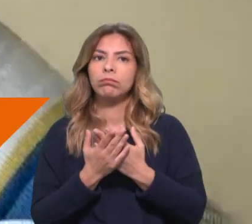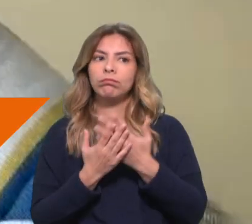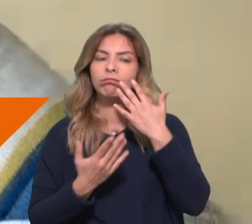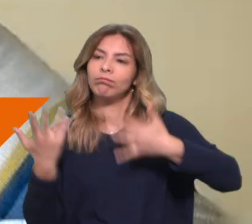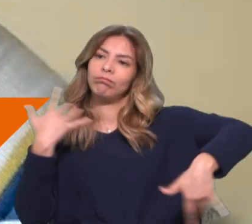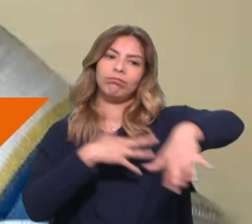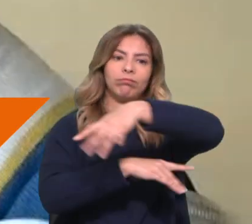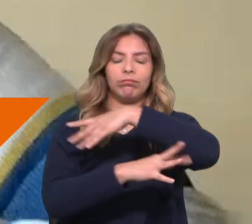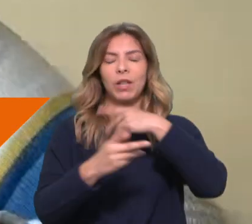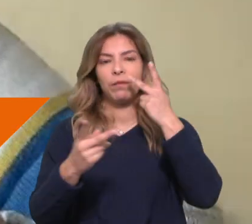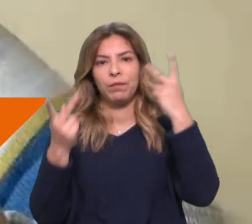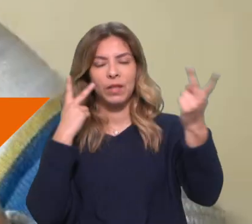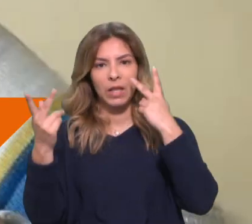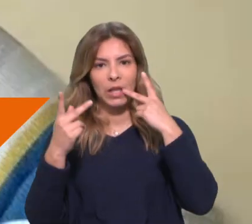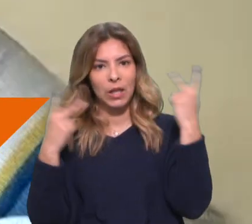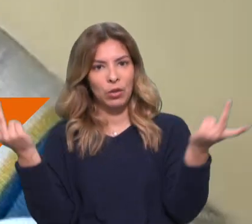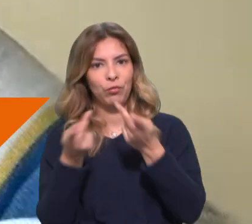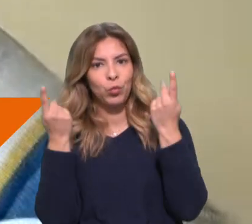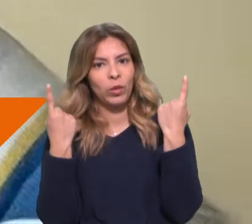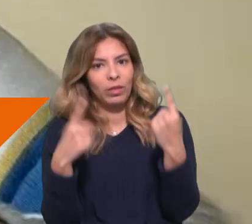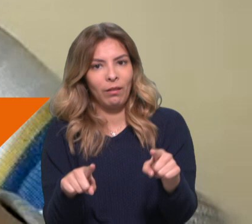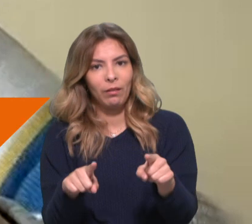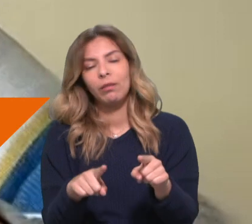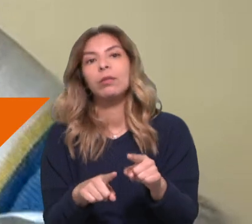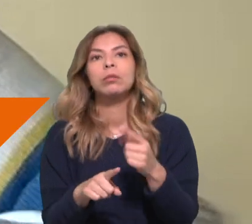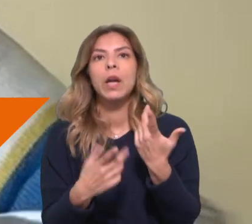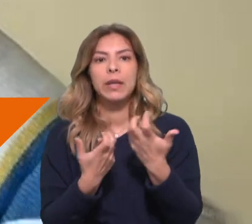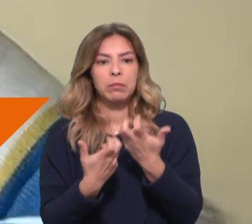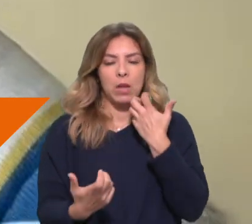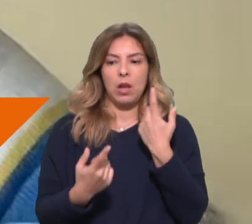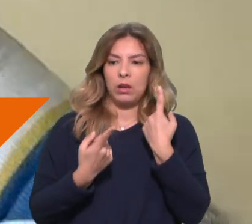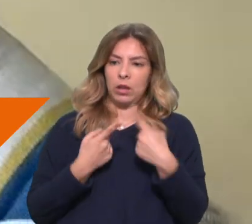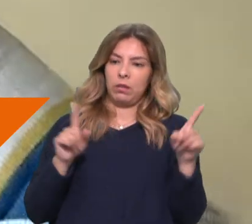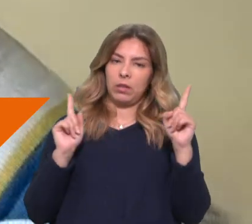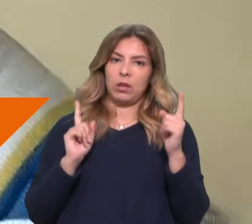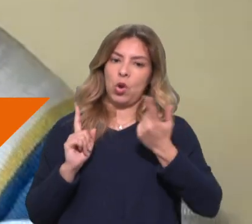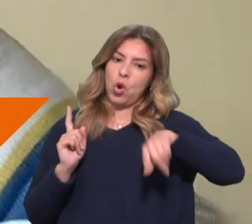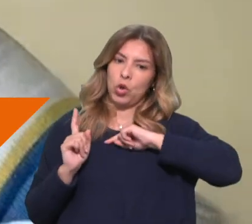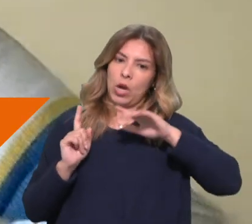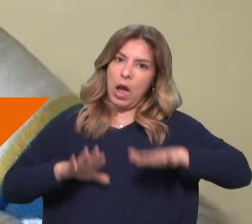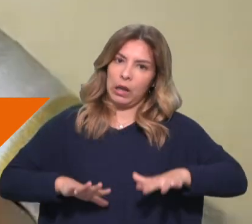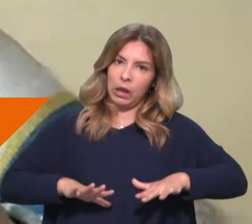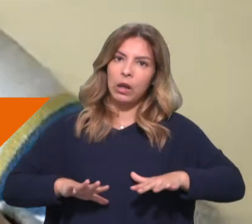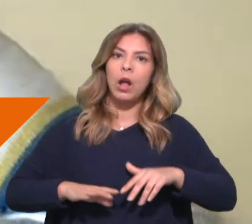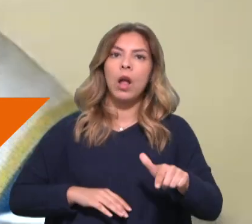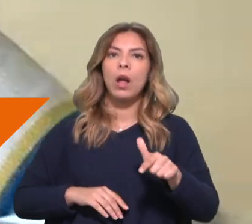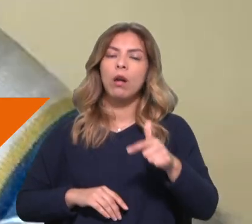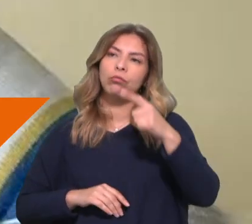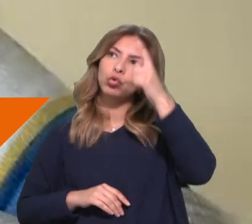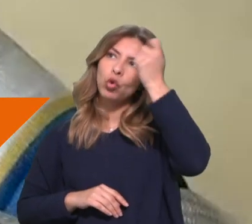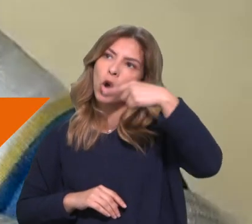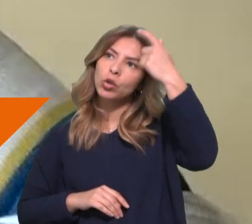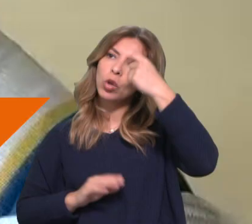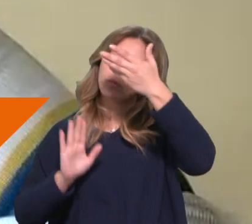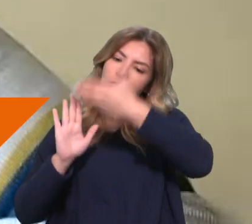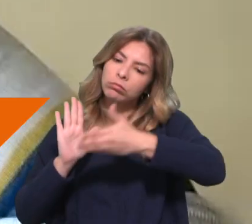digo que é um palco vivo, traz muito também esta dimensão, que é algo que nos caracteriza, que nos distingue, que é as recriações históricas nas ruas de